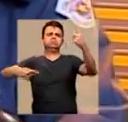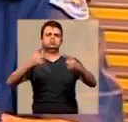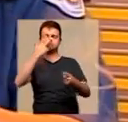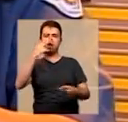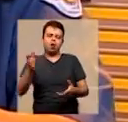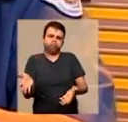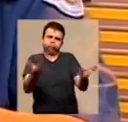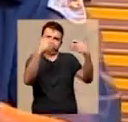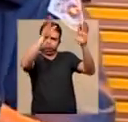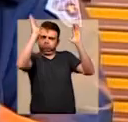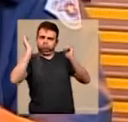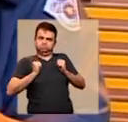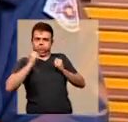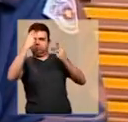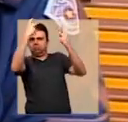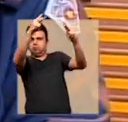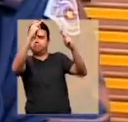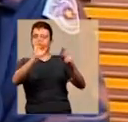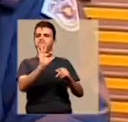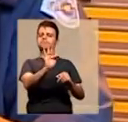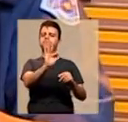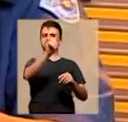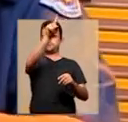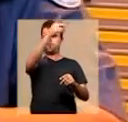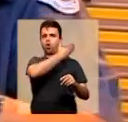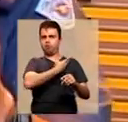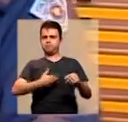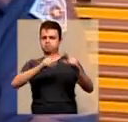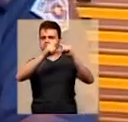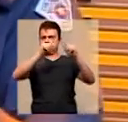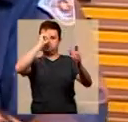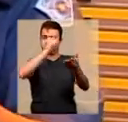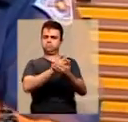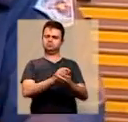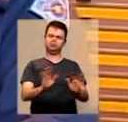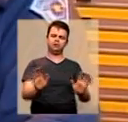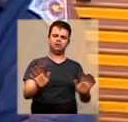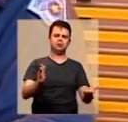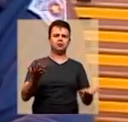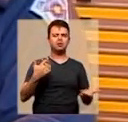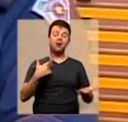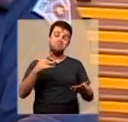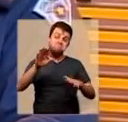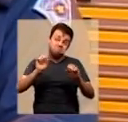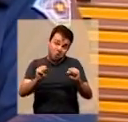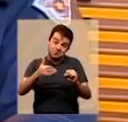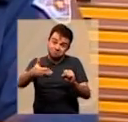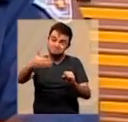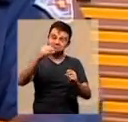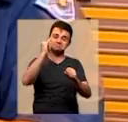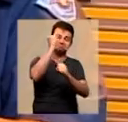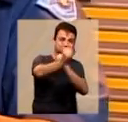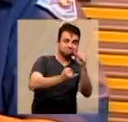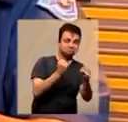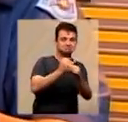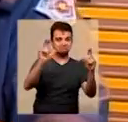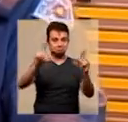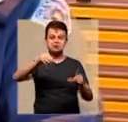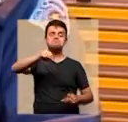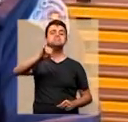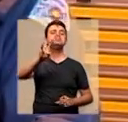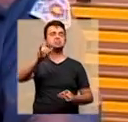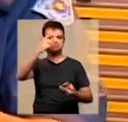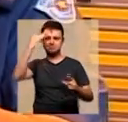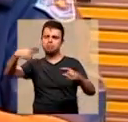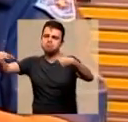União. Só que agora eu entendo o seguinte, que às vezes pode haver uma certa crítica na sociedade, na mídia, mas